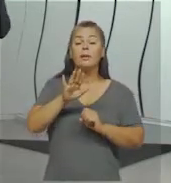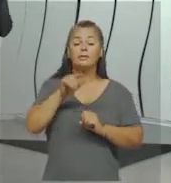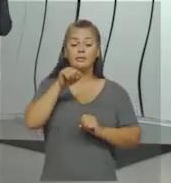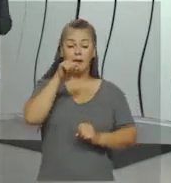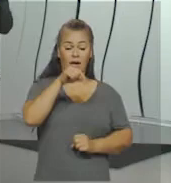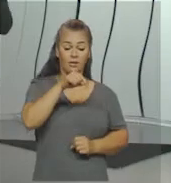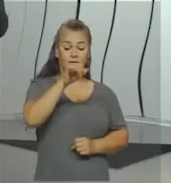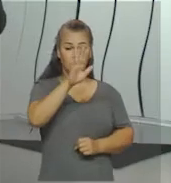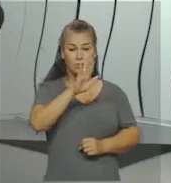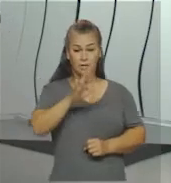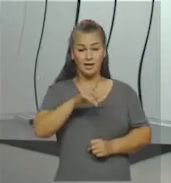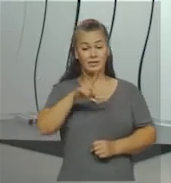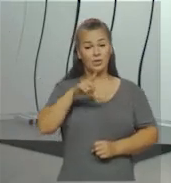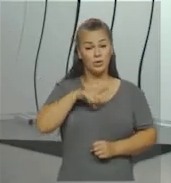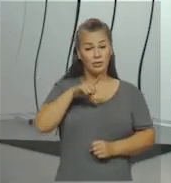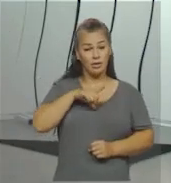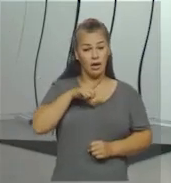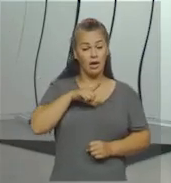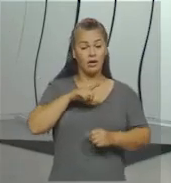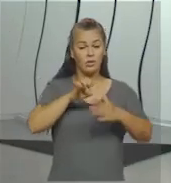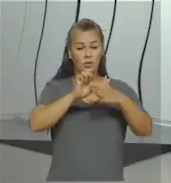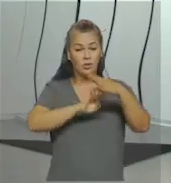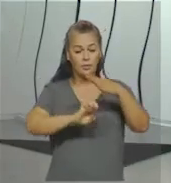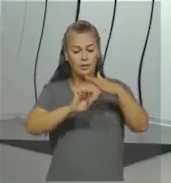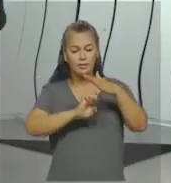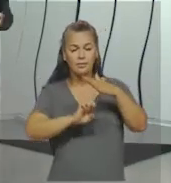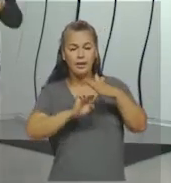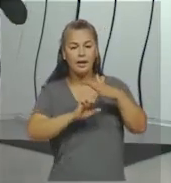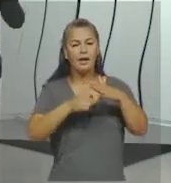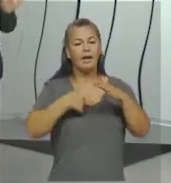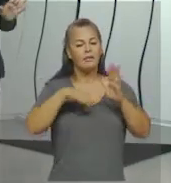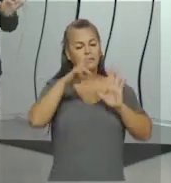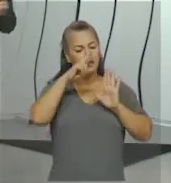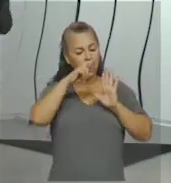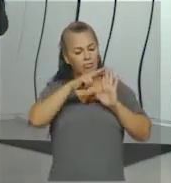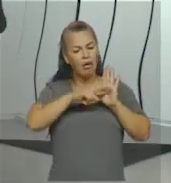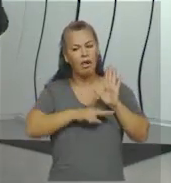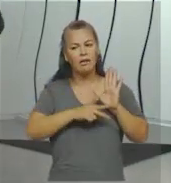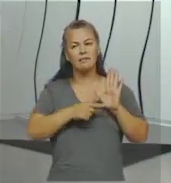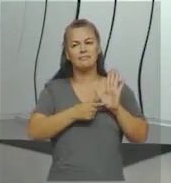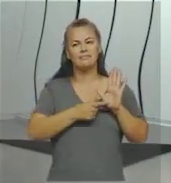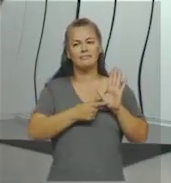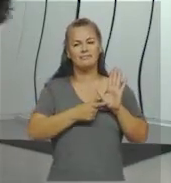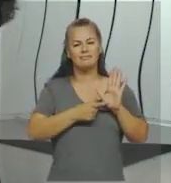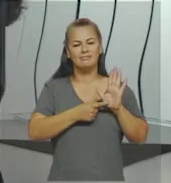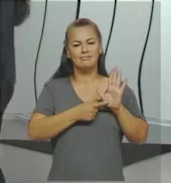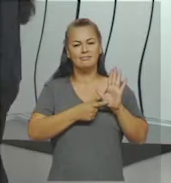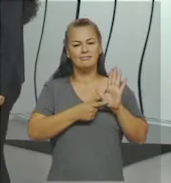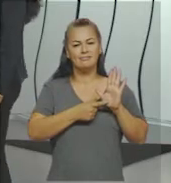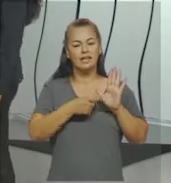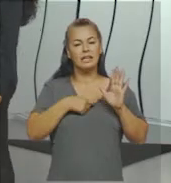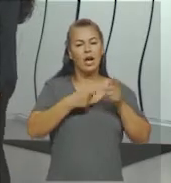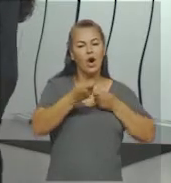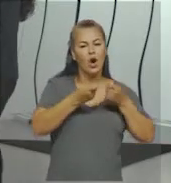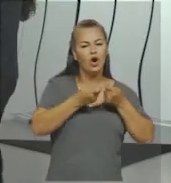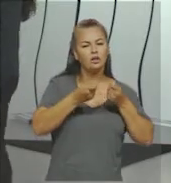também medicamentos, que é a FDA. Então, nós temos aí uma regulamentação. Isso surgiu aqui mais no século XX.